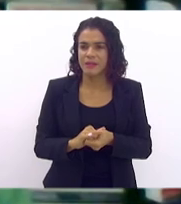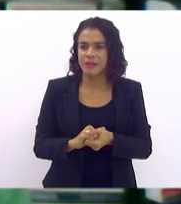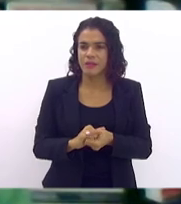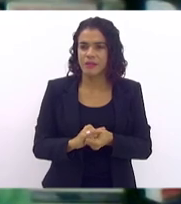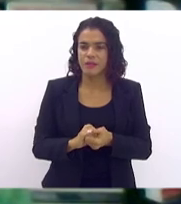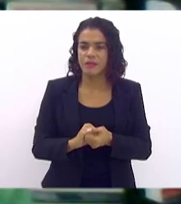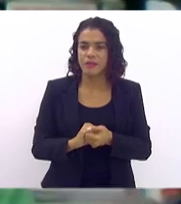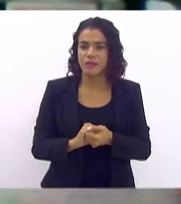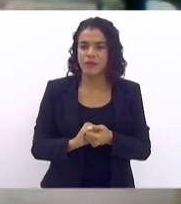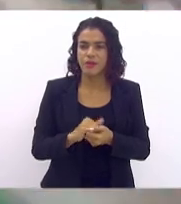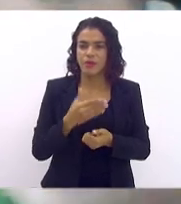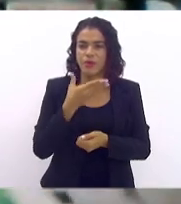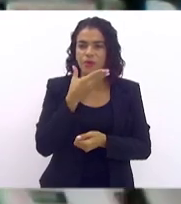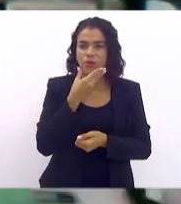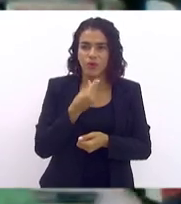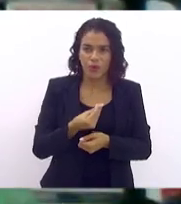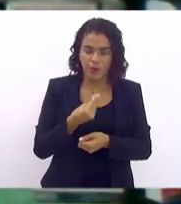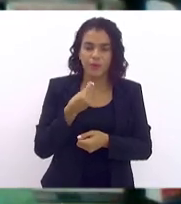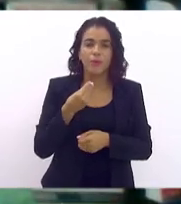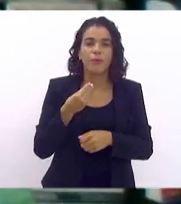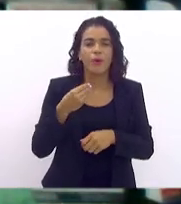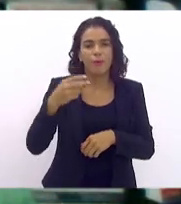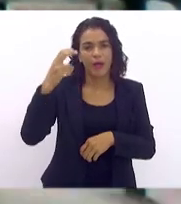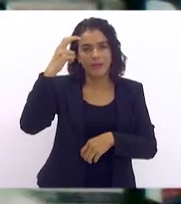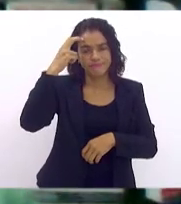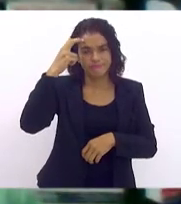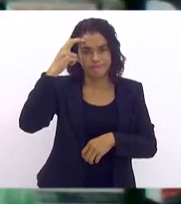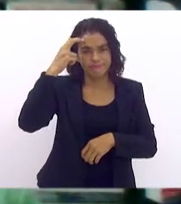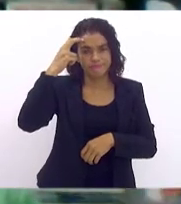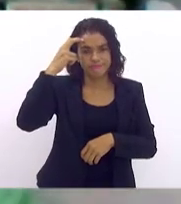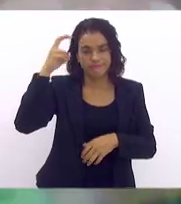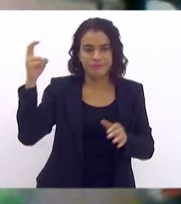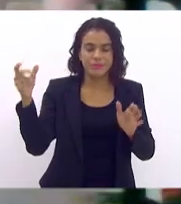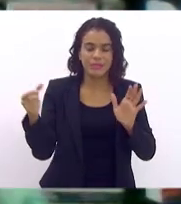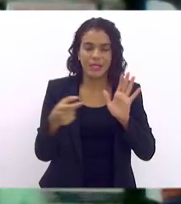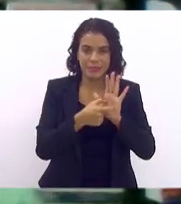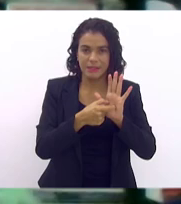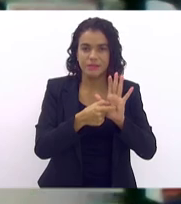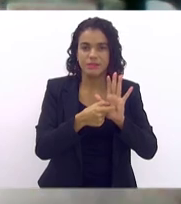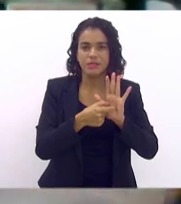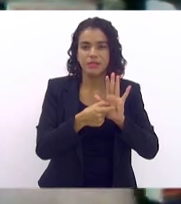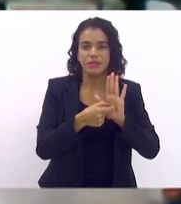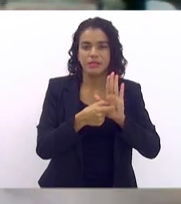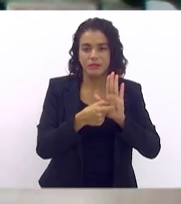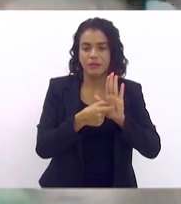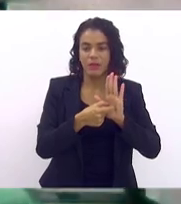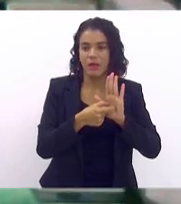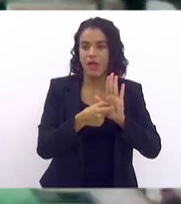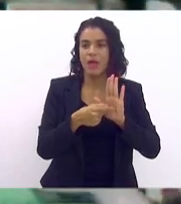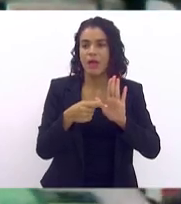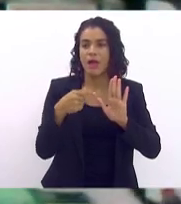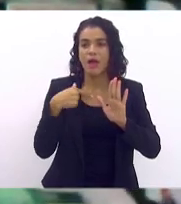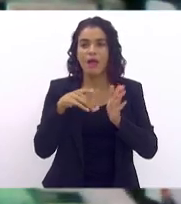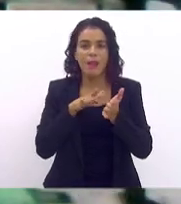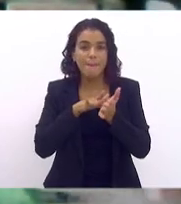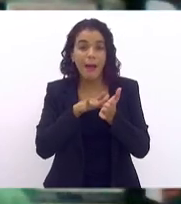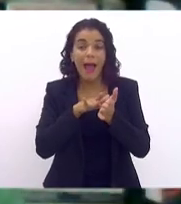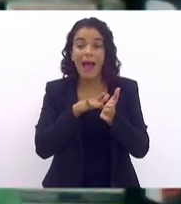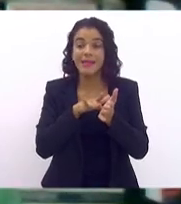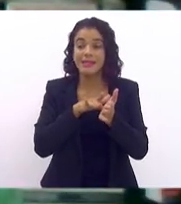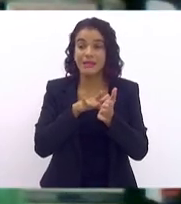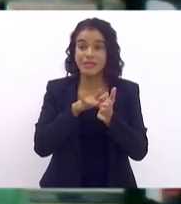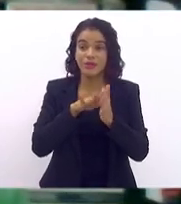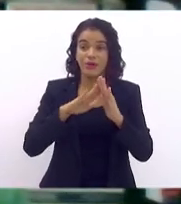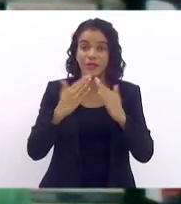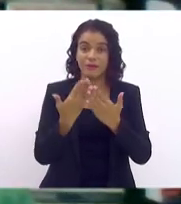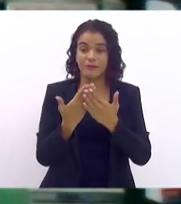pegaram e através da inteligência artificial simularam o rosto das outras alunas, né, em imagens pornográficas. Então a gente